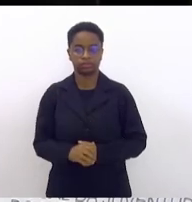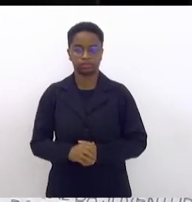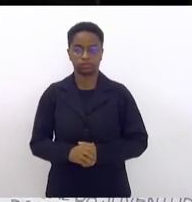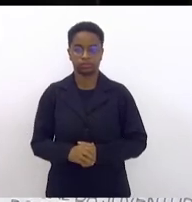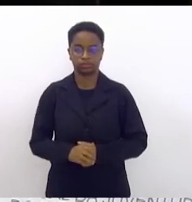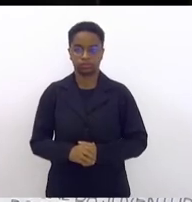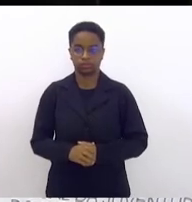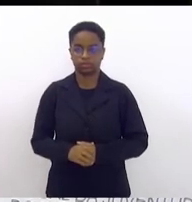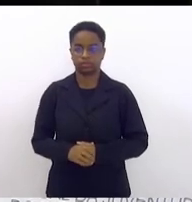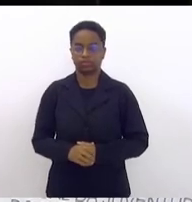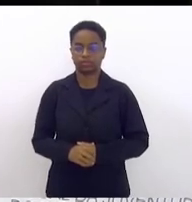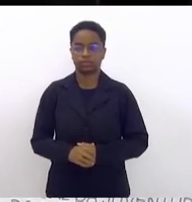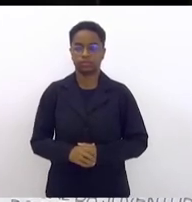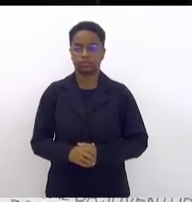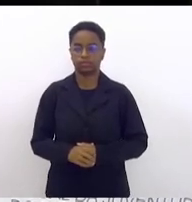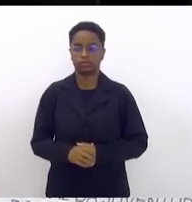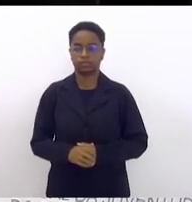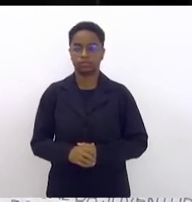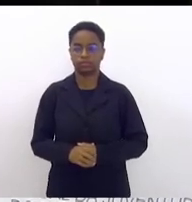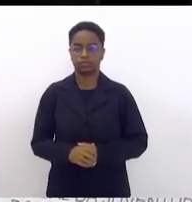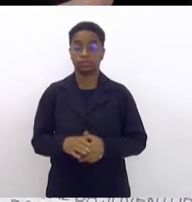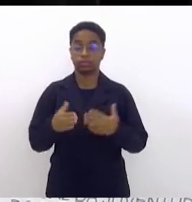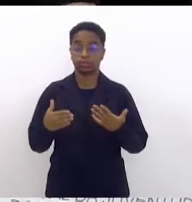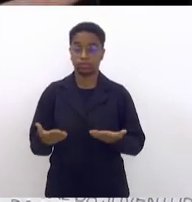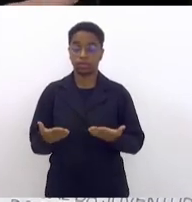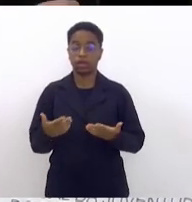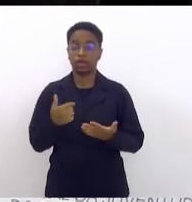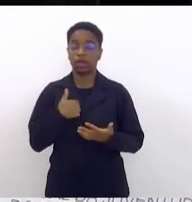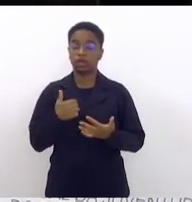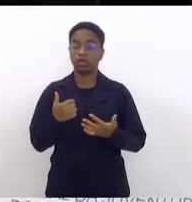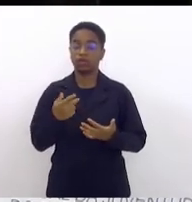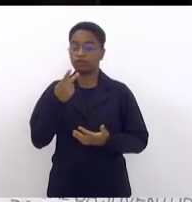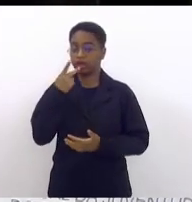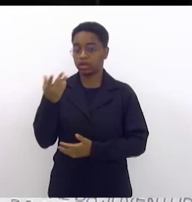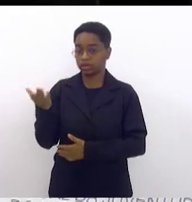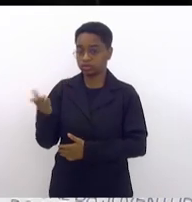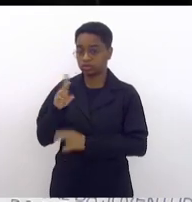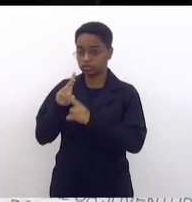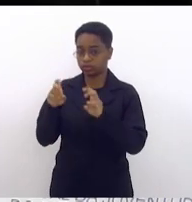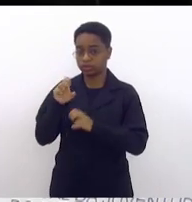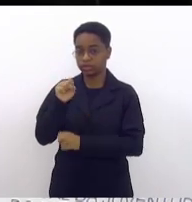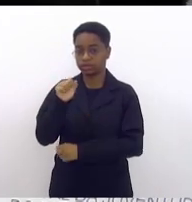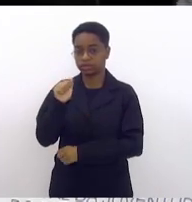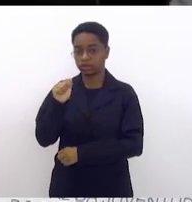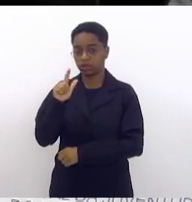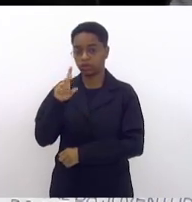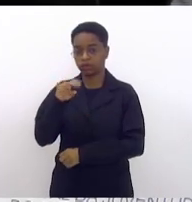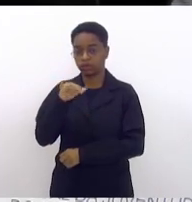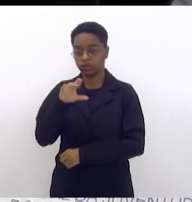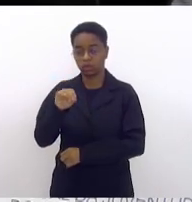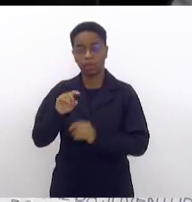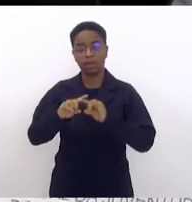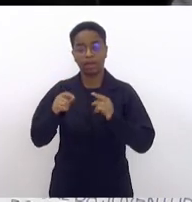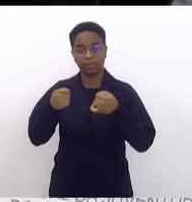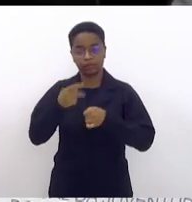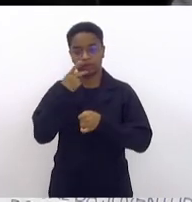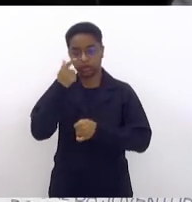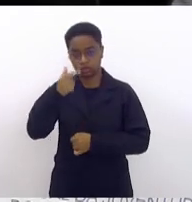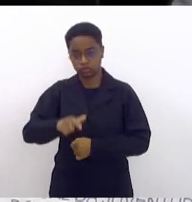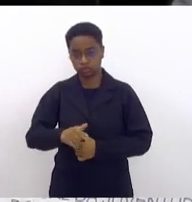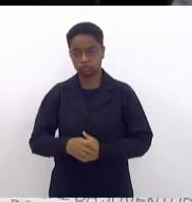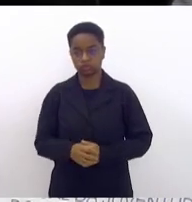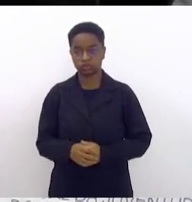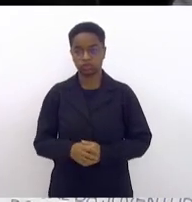eh bom antes de tudo isso né falei aqui do Salvino mas não poderia deixar de de de reforçar eh eu